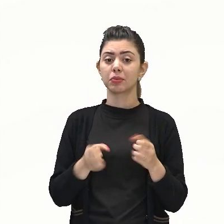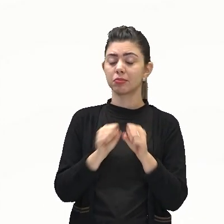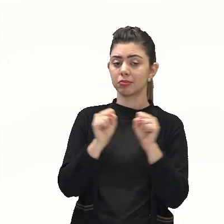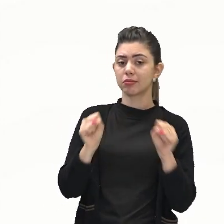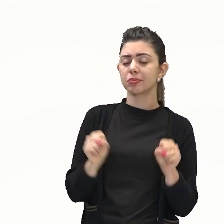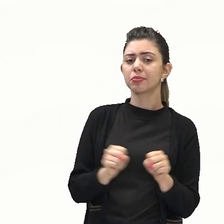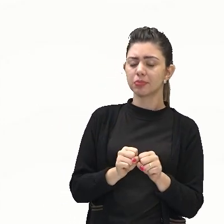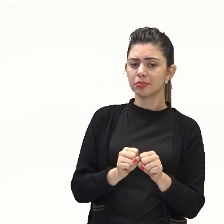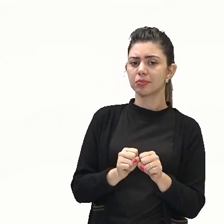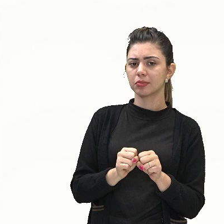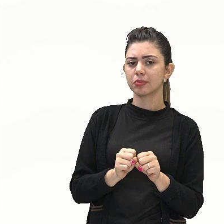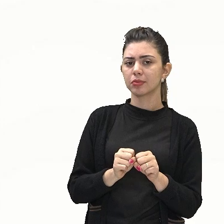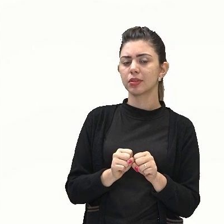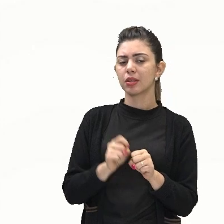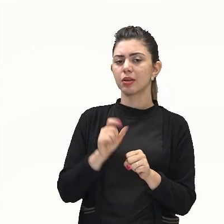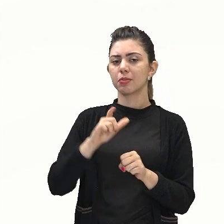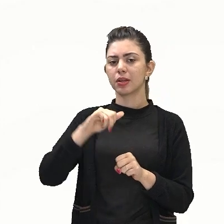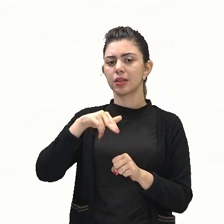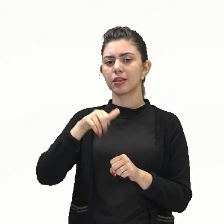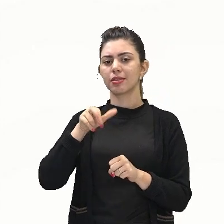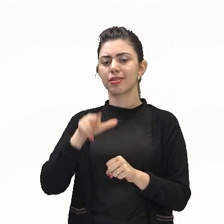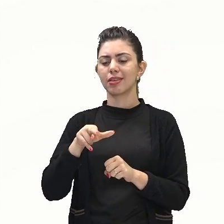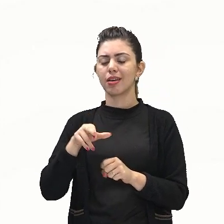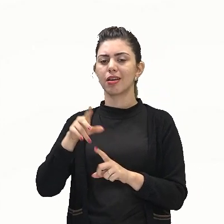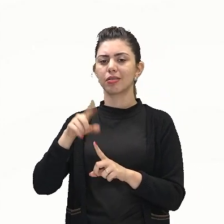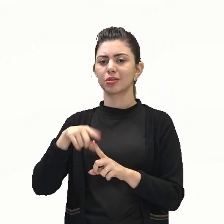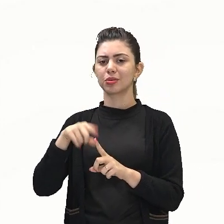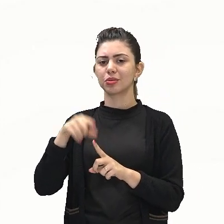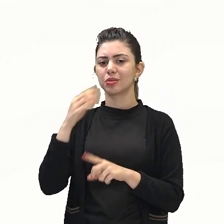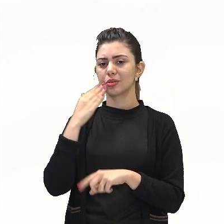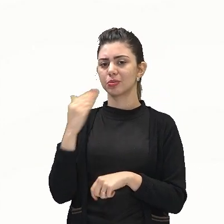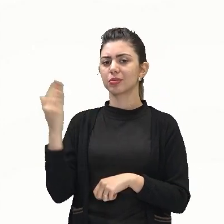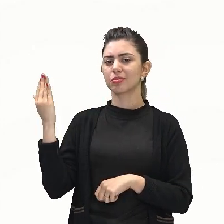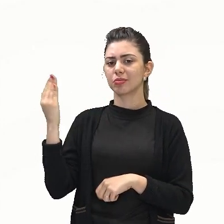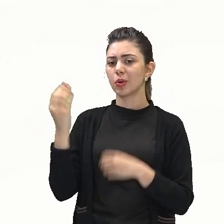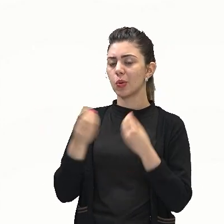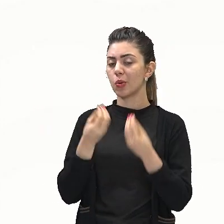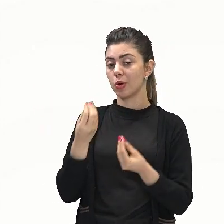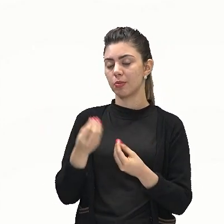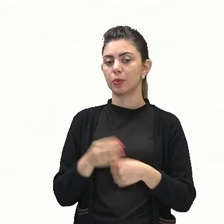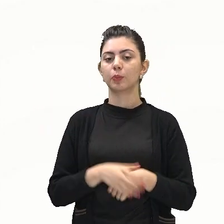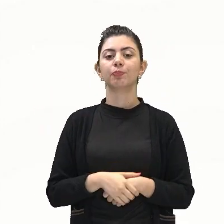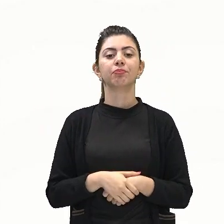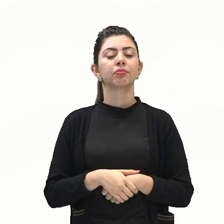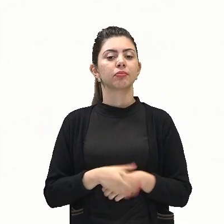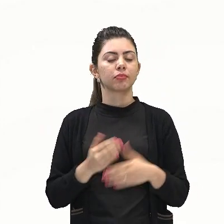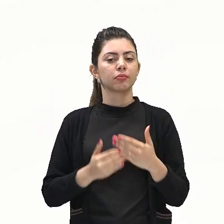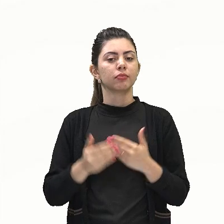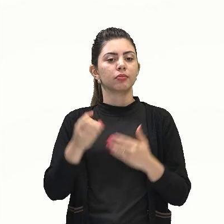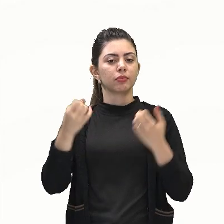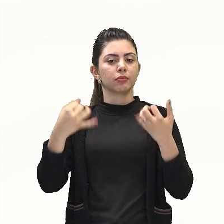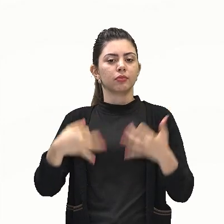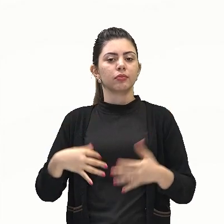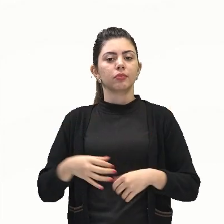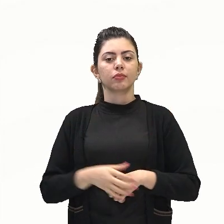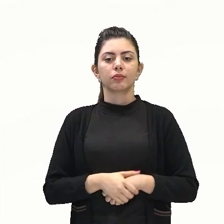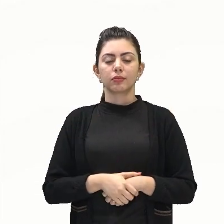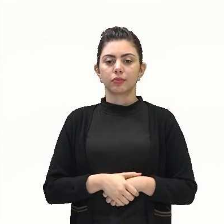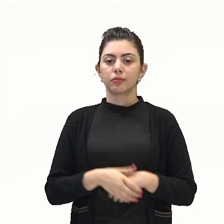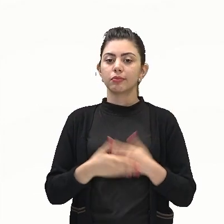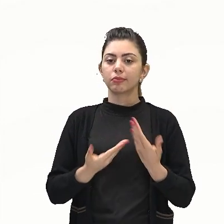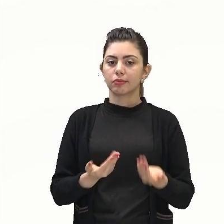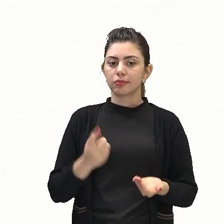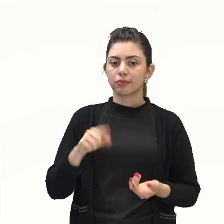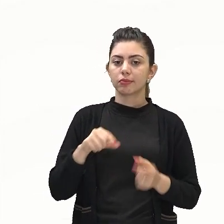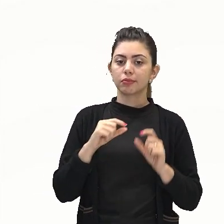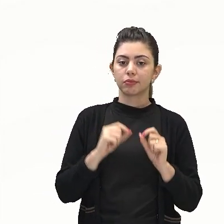que serve o escalonamento? Ok? O escalonamento ele é exatamente um processo para